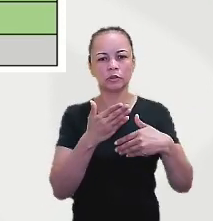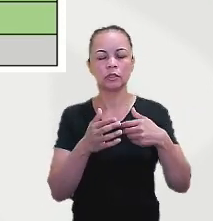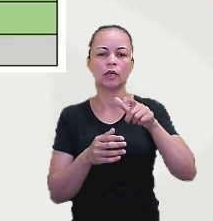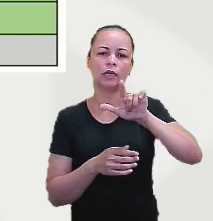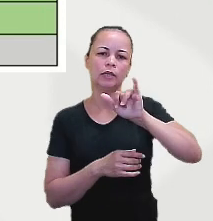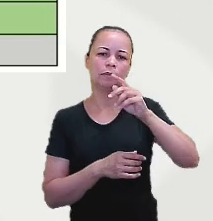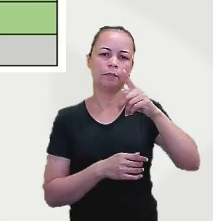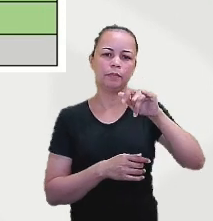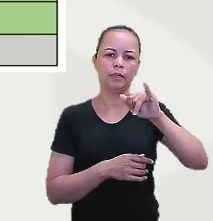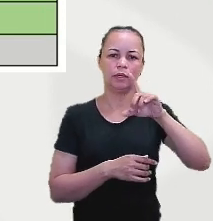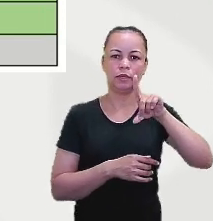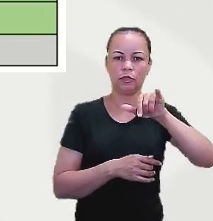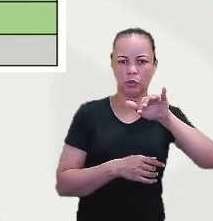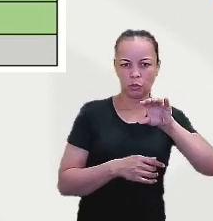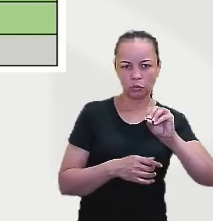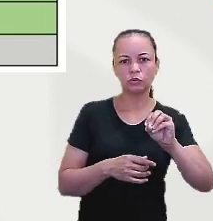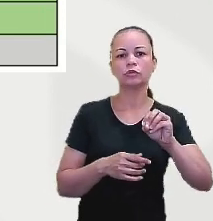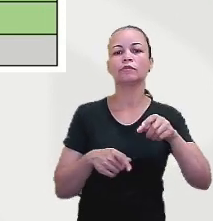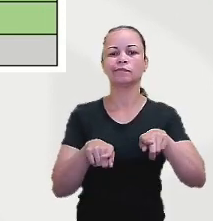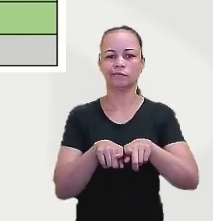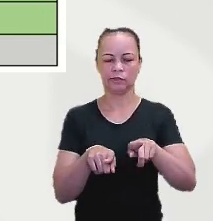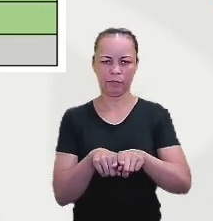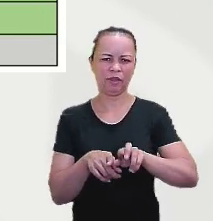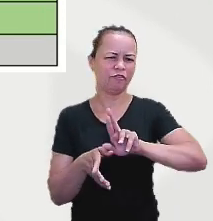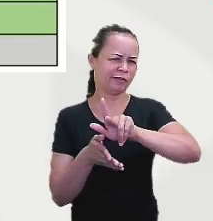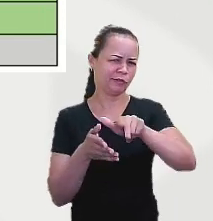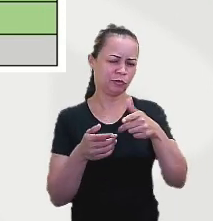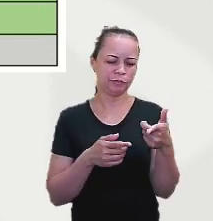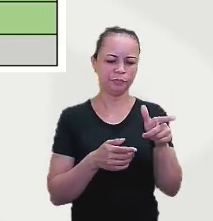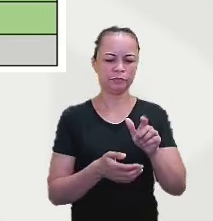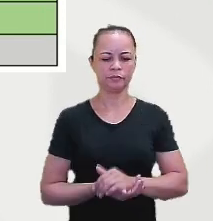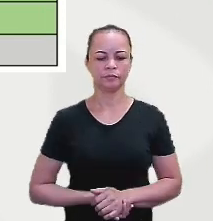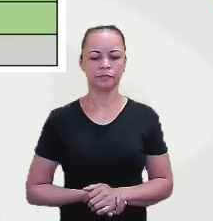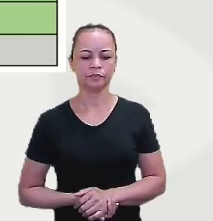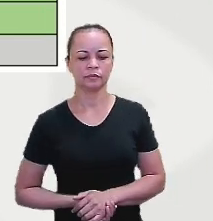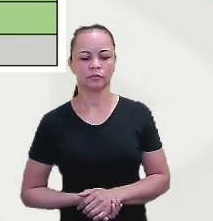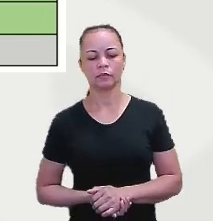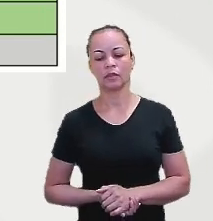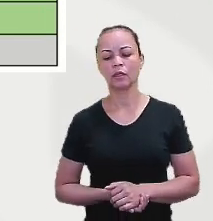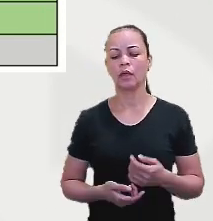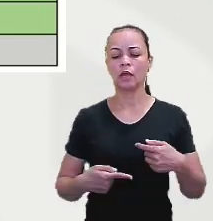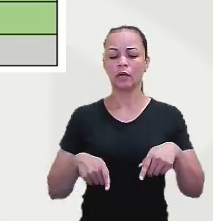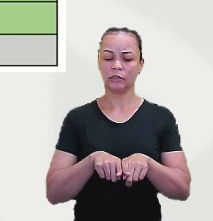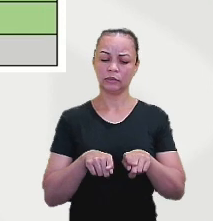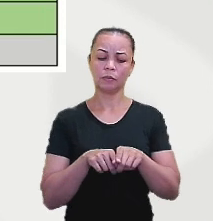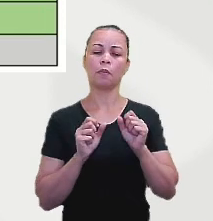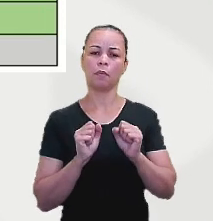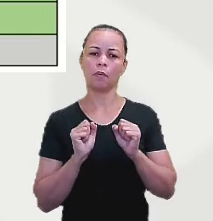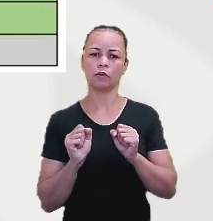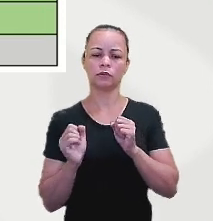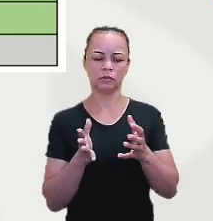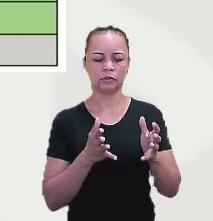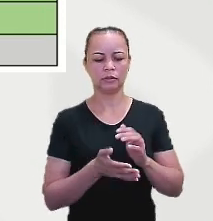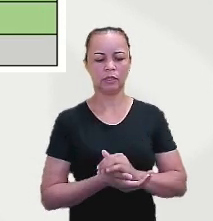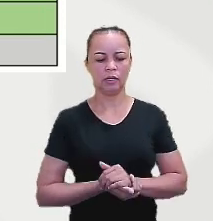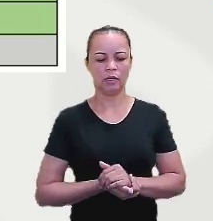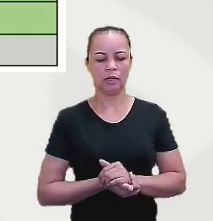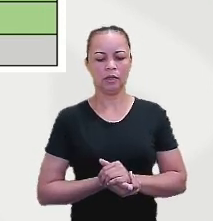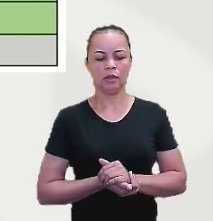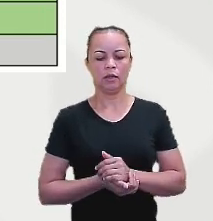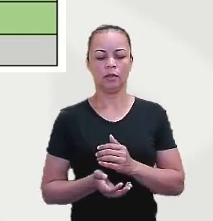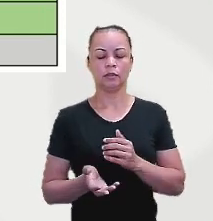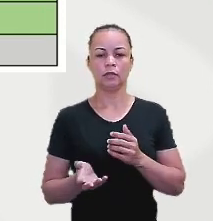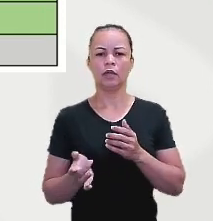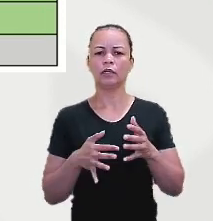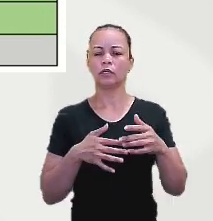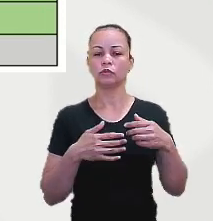outras cocitas mais. Mas preste atenção nisso aqui, ó. O retículo endoplasmático, tanto pode ser rugoso quanto liso, você também percebe que é comum tanto a célula animal quanto